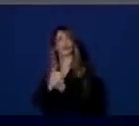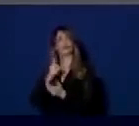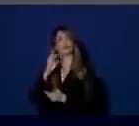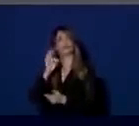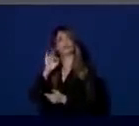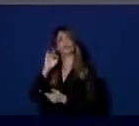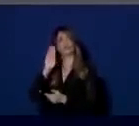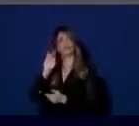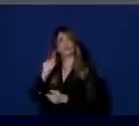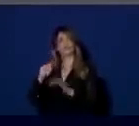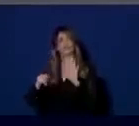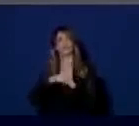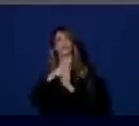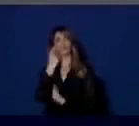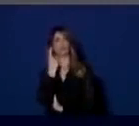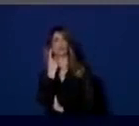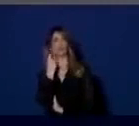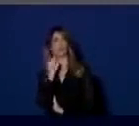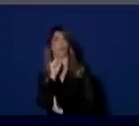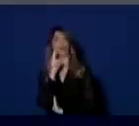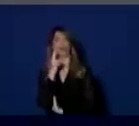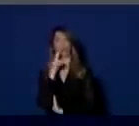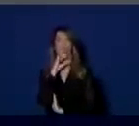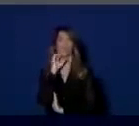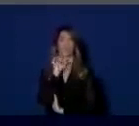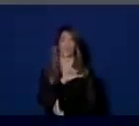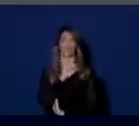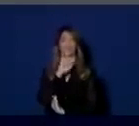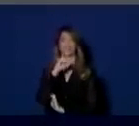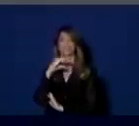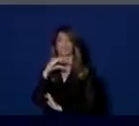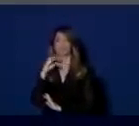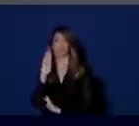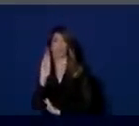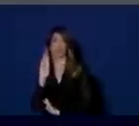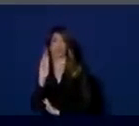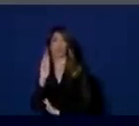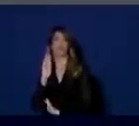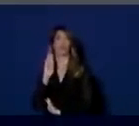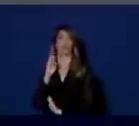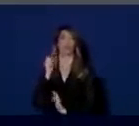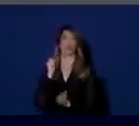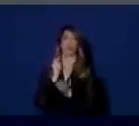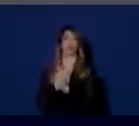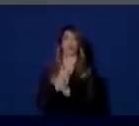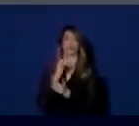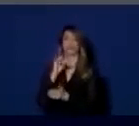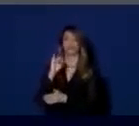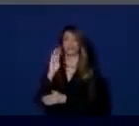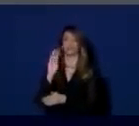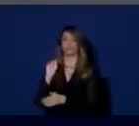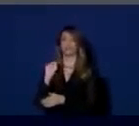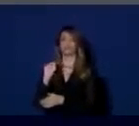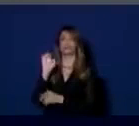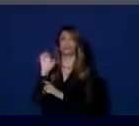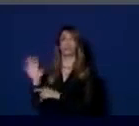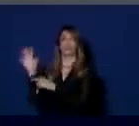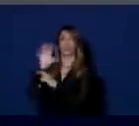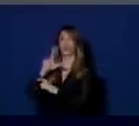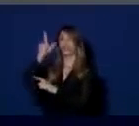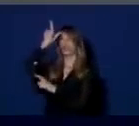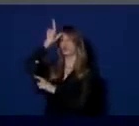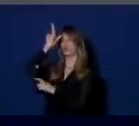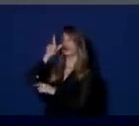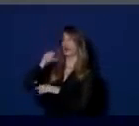a menos um, ou pior ainda, o ECB, né, que chegou a comprar TIPS do euro e da Alemanha a menos